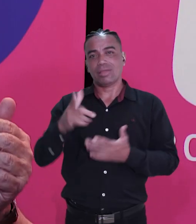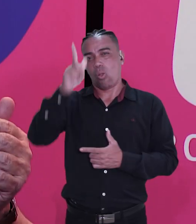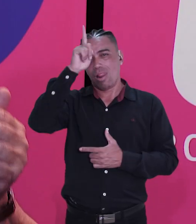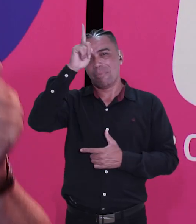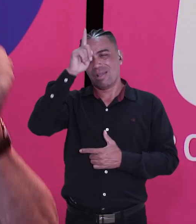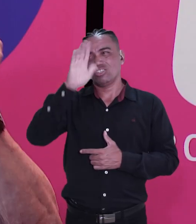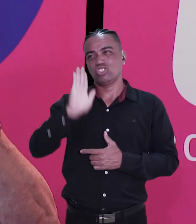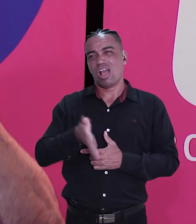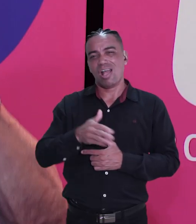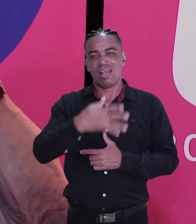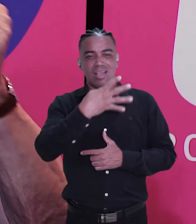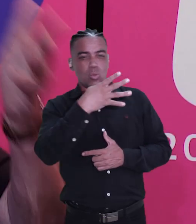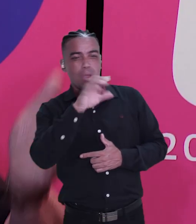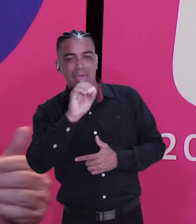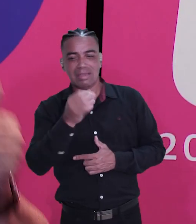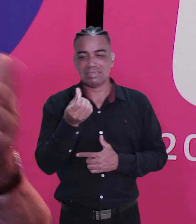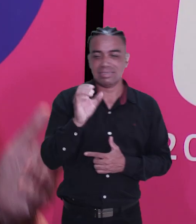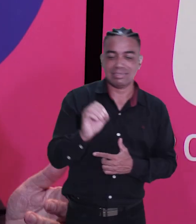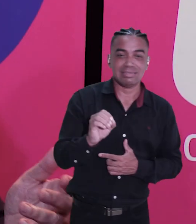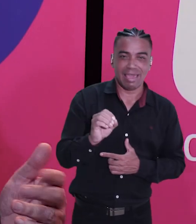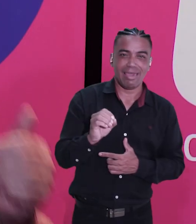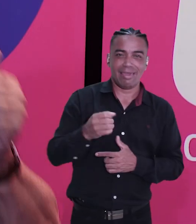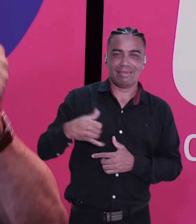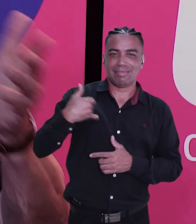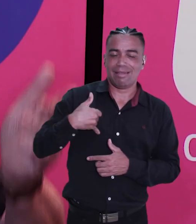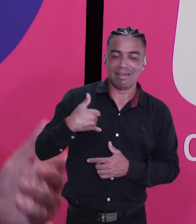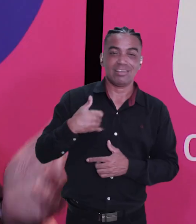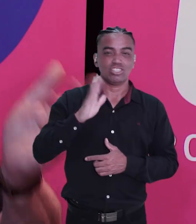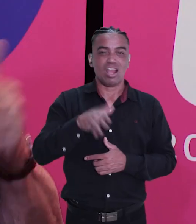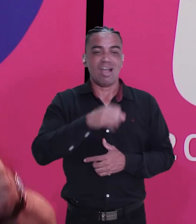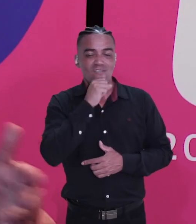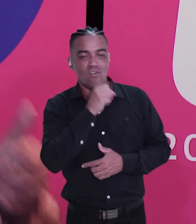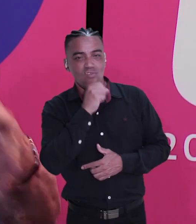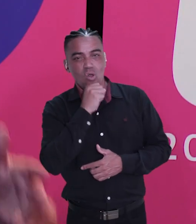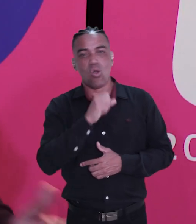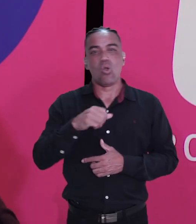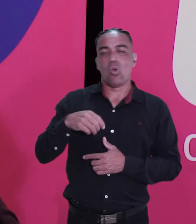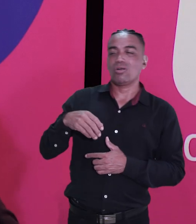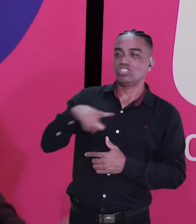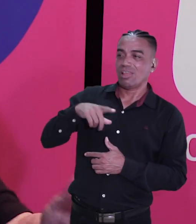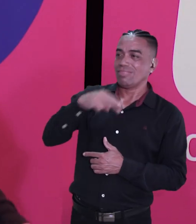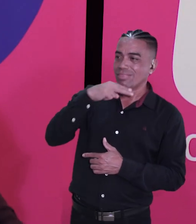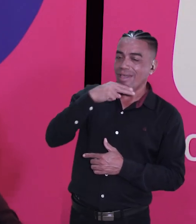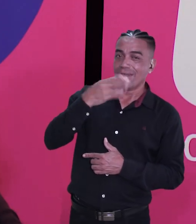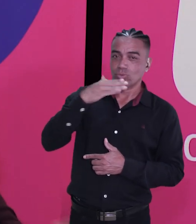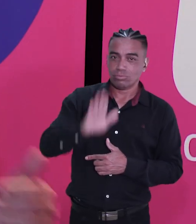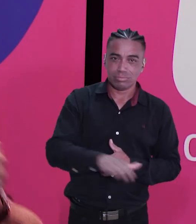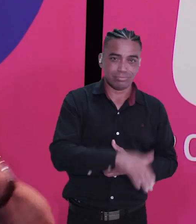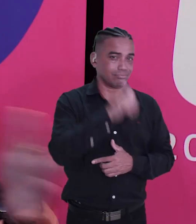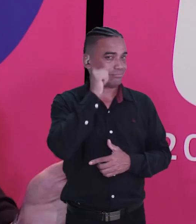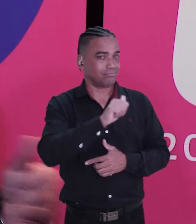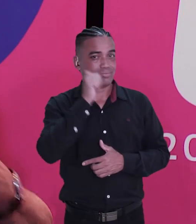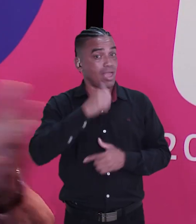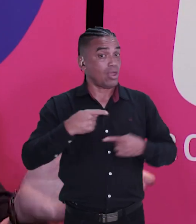eram alemães que já estavam lá há 40, 60 anos, eram avós, né? Muitos desses 1 milhão eram neto de alemão, era criança,